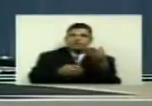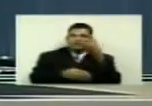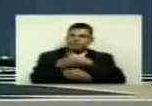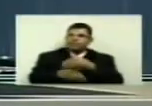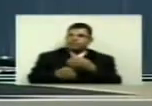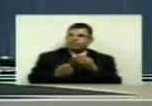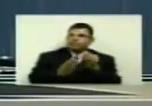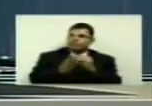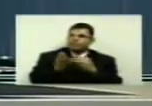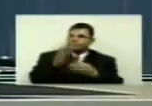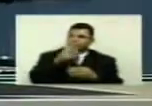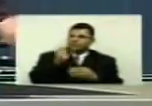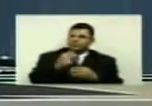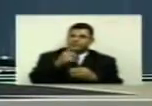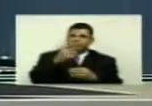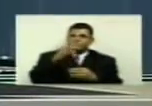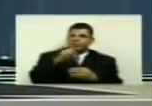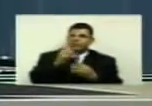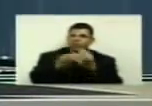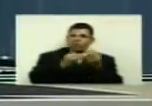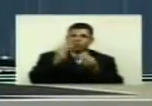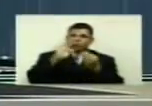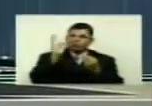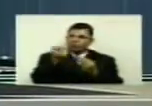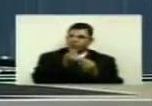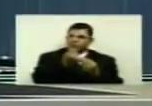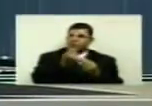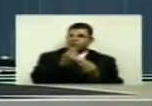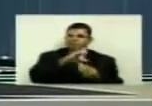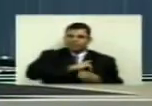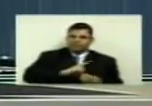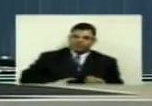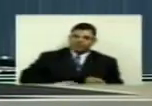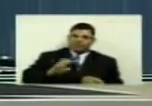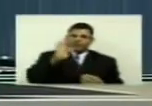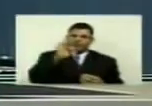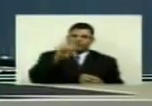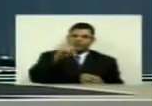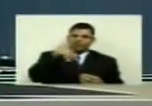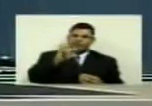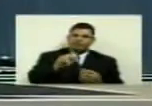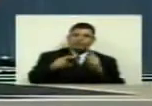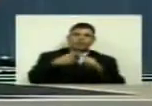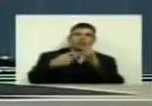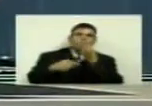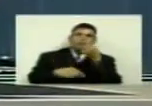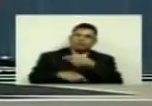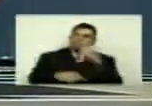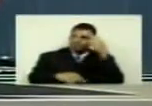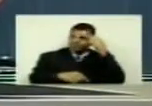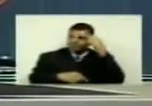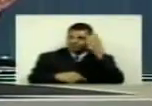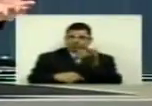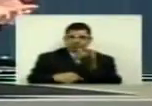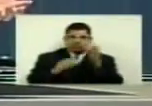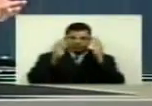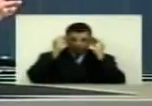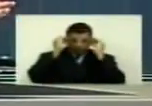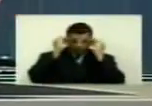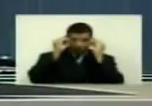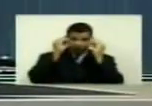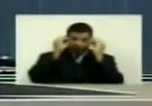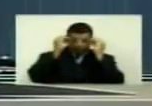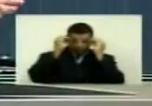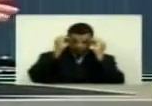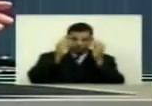repasse do gasto do poder como um todo, deputado Tony Medeiros. Portanto, é essa reflexão que eu quero trazer